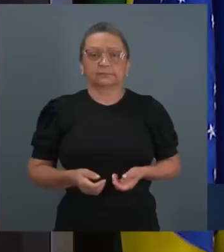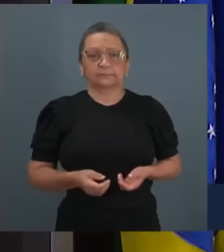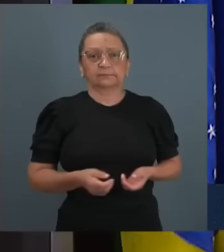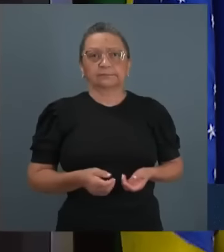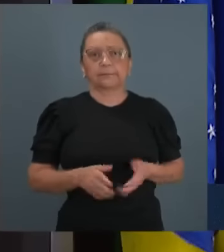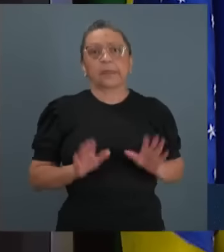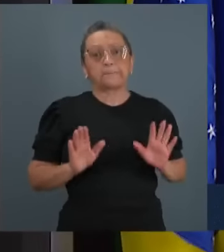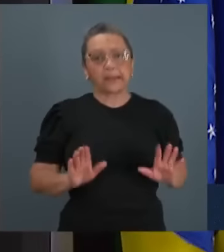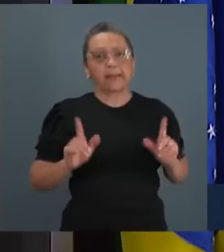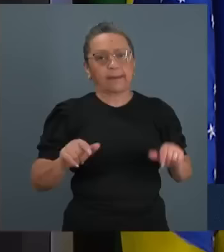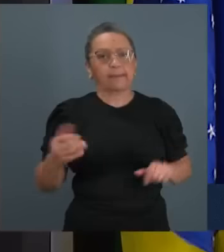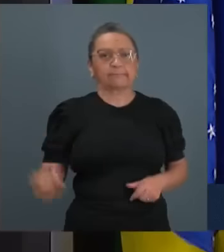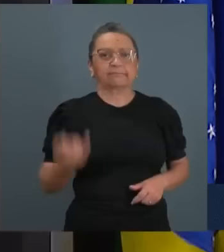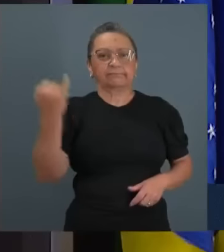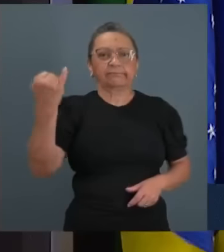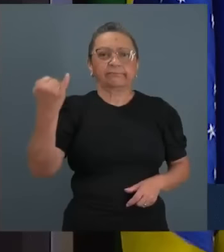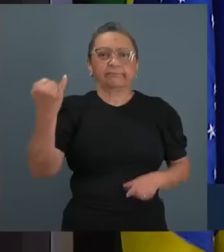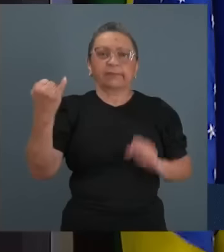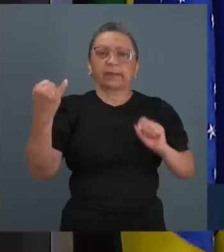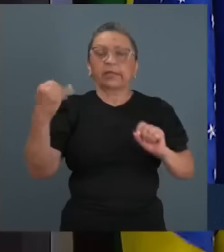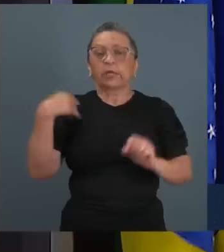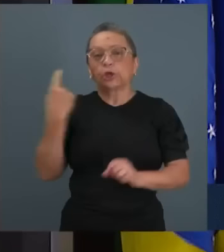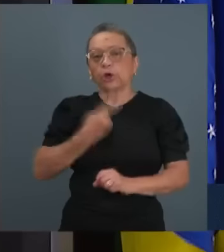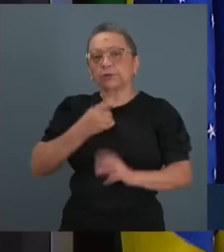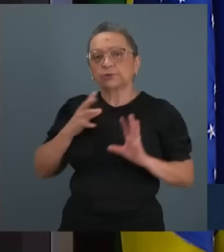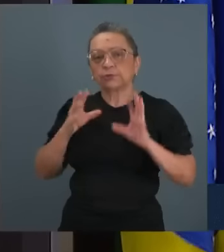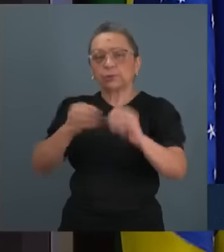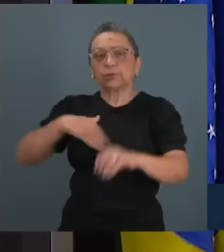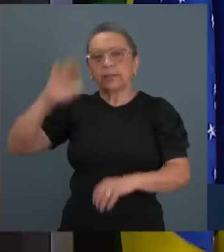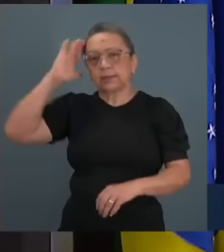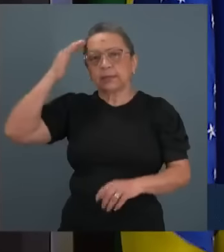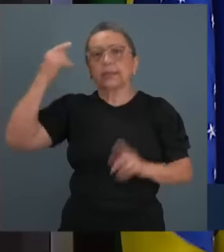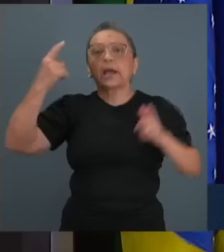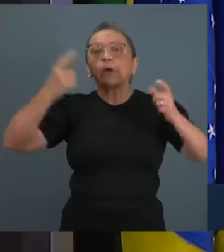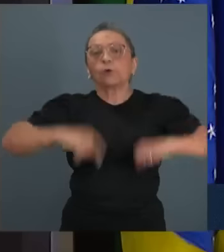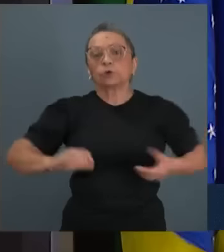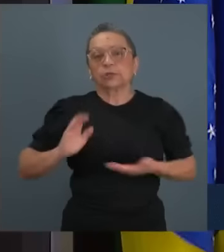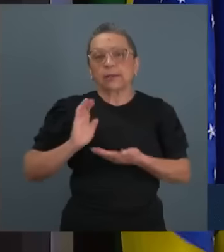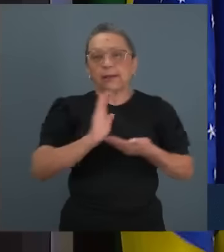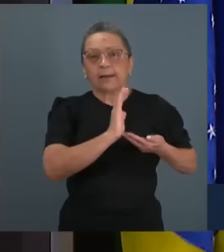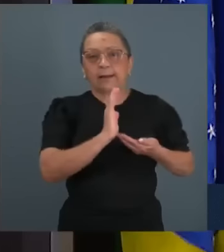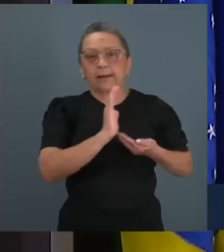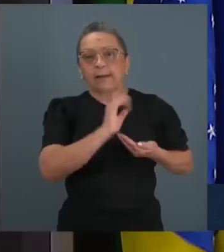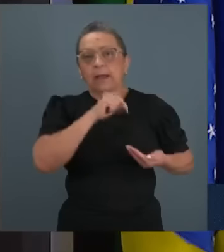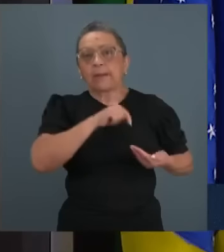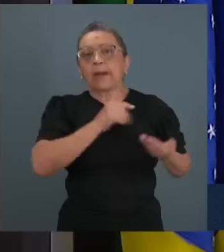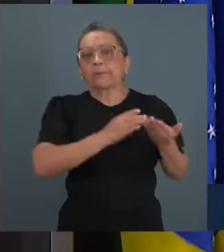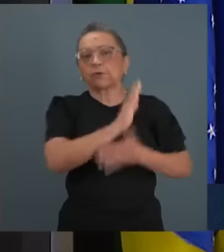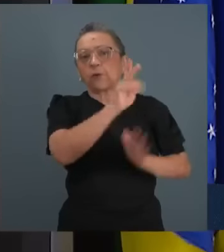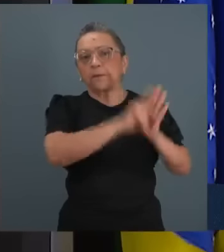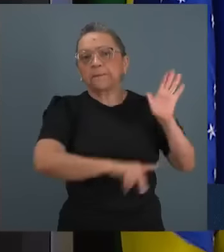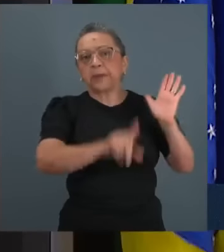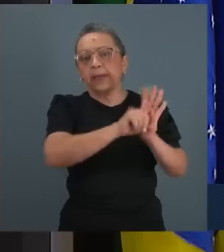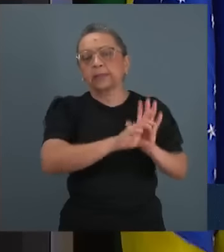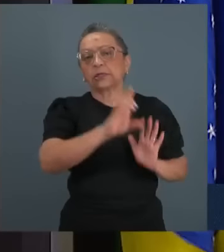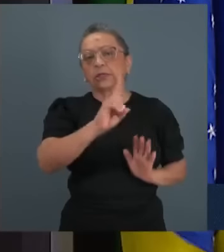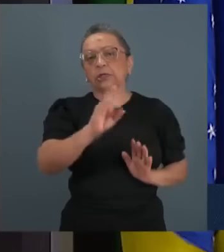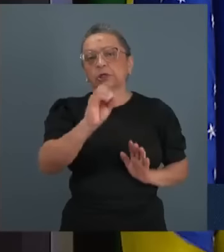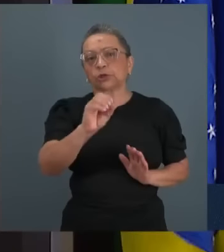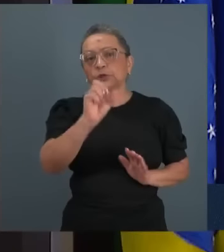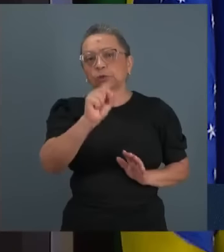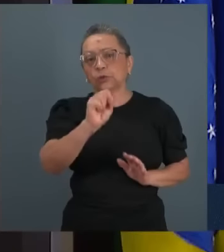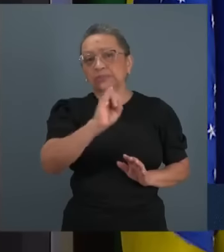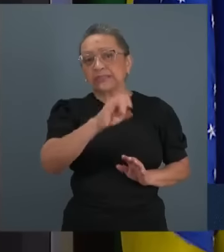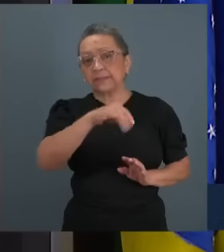é muito importante que a gente entenda que lá na Câmara dos Deputados, quando aprovou o PL da dosimetria,